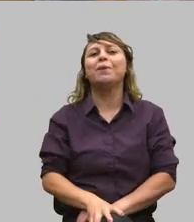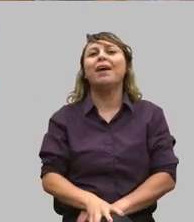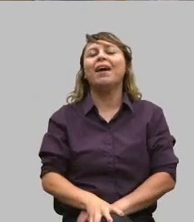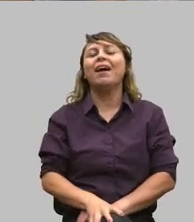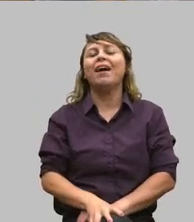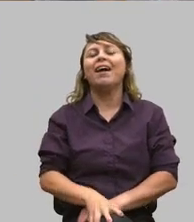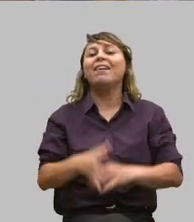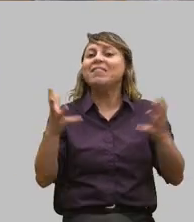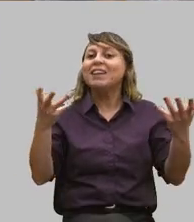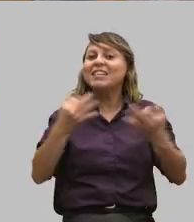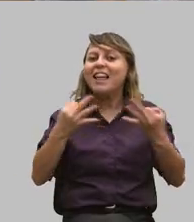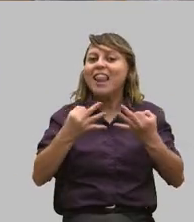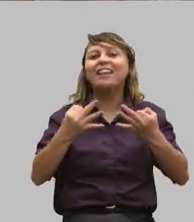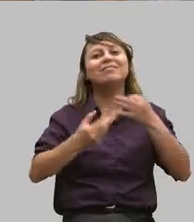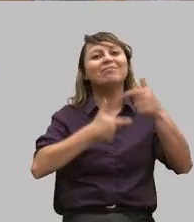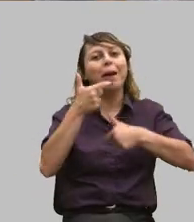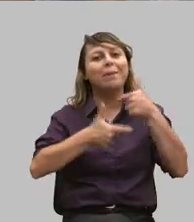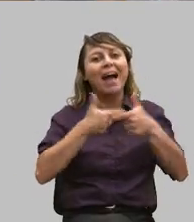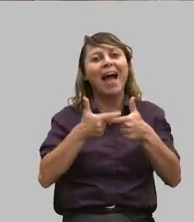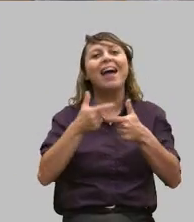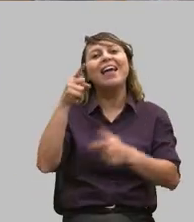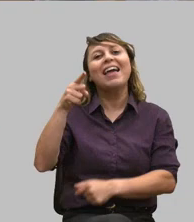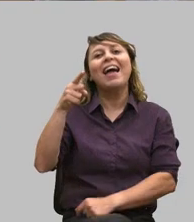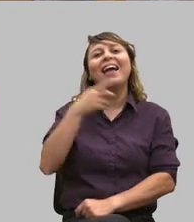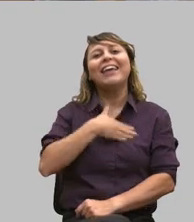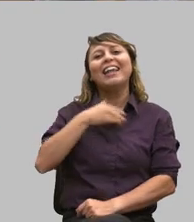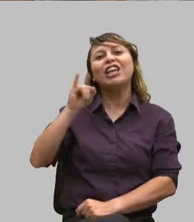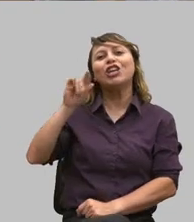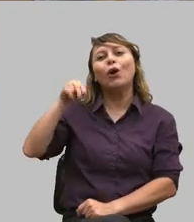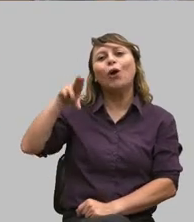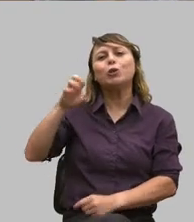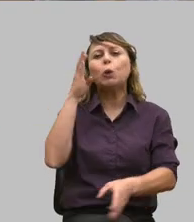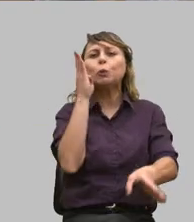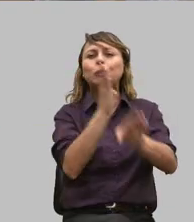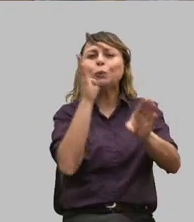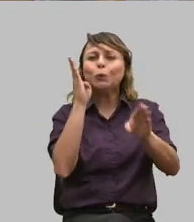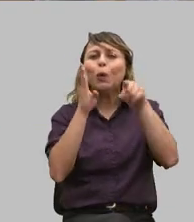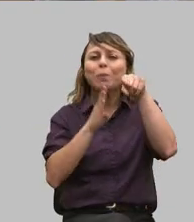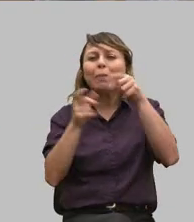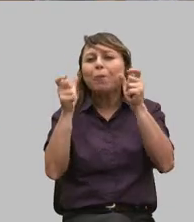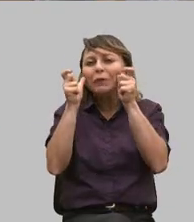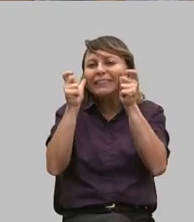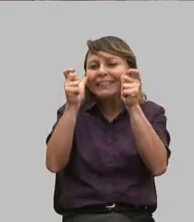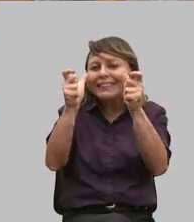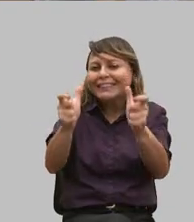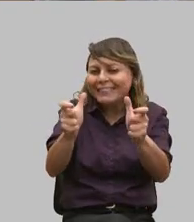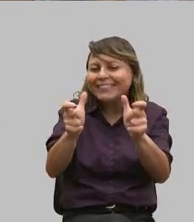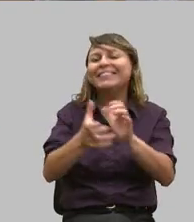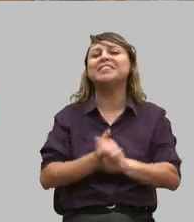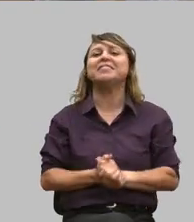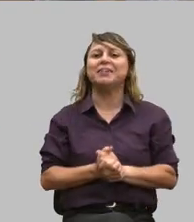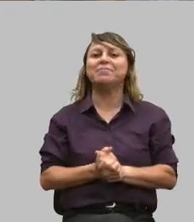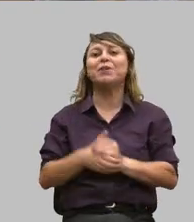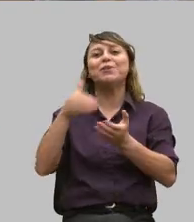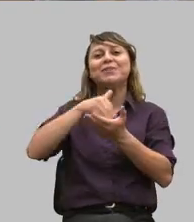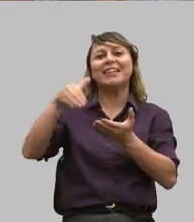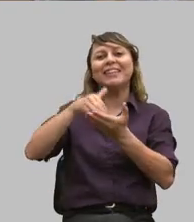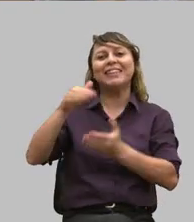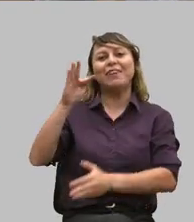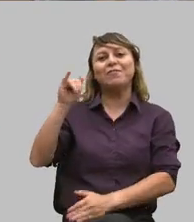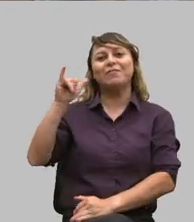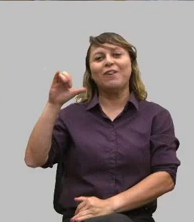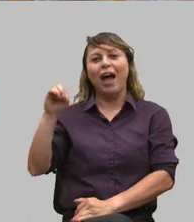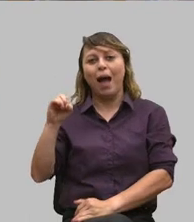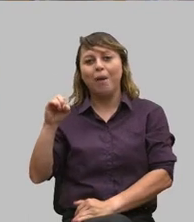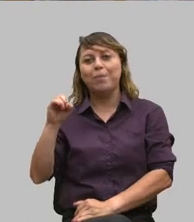a ion Ela descobriu um negócio bastante interessante que ela falou ali agora que o secretário Fábio e o secretário